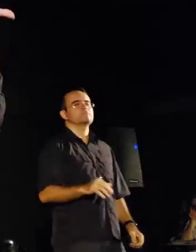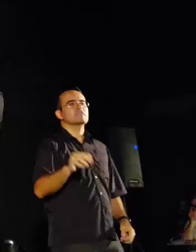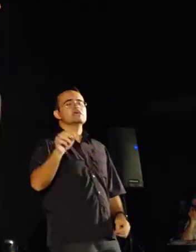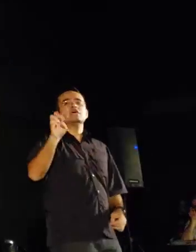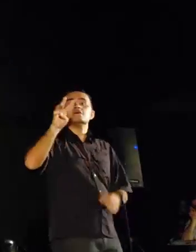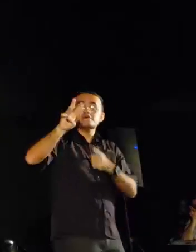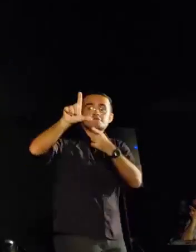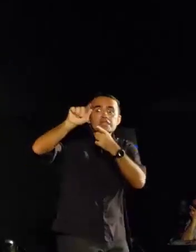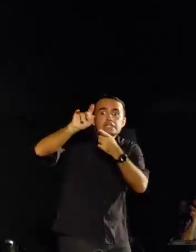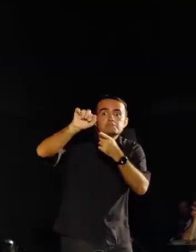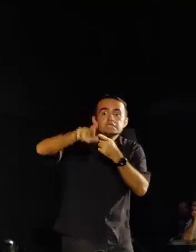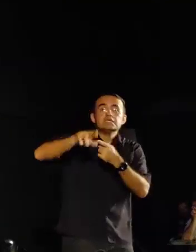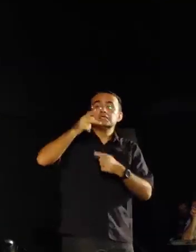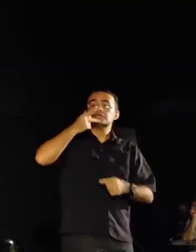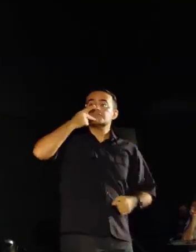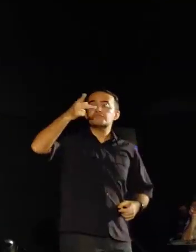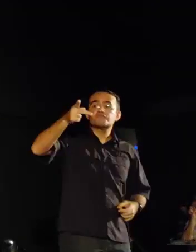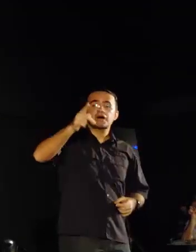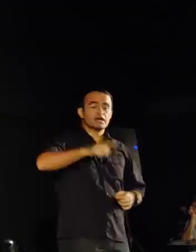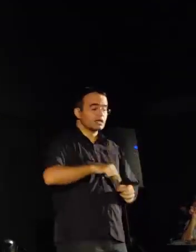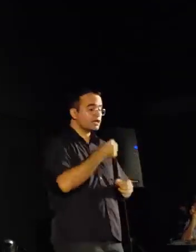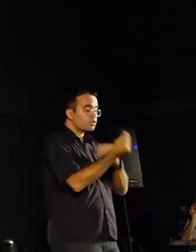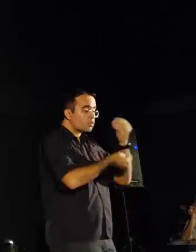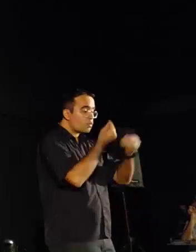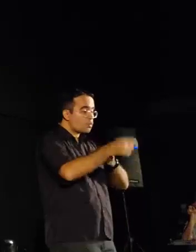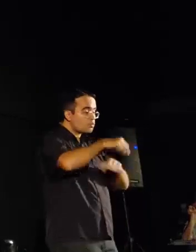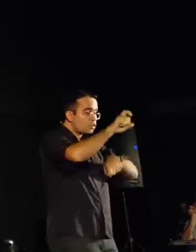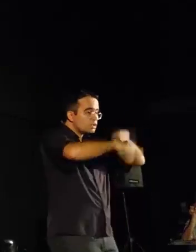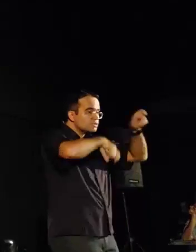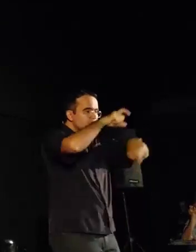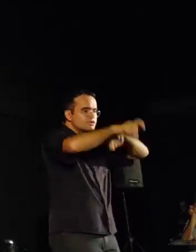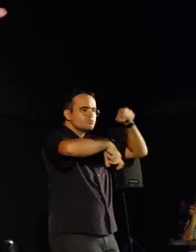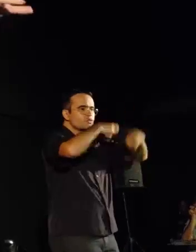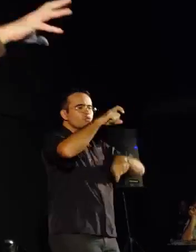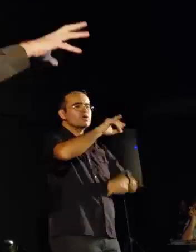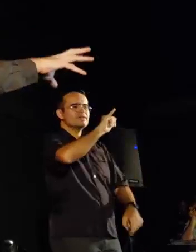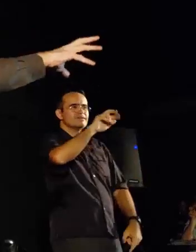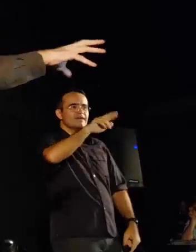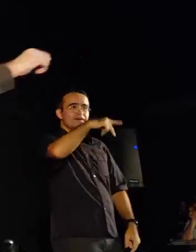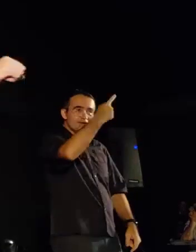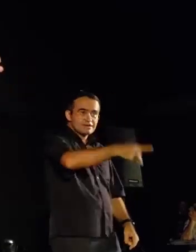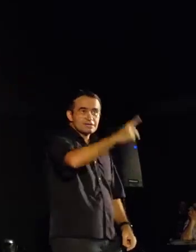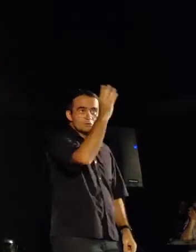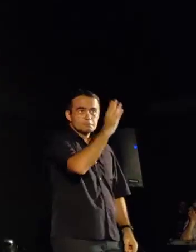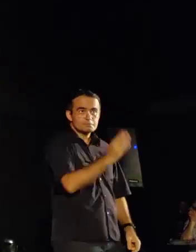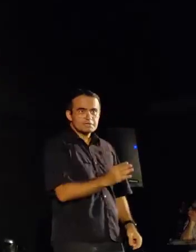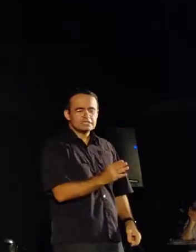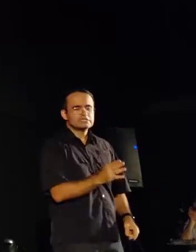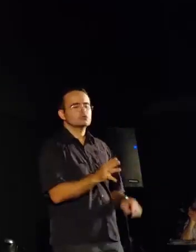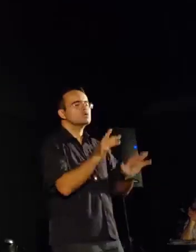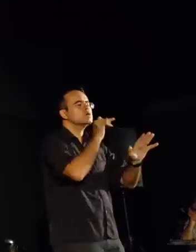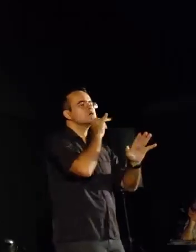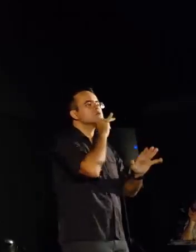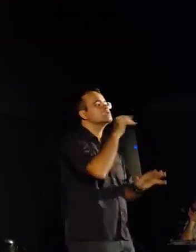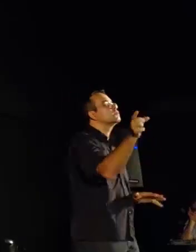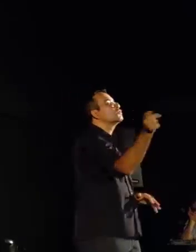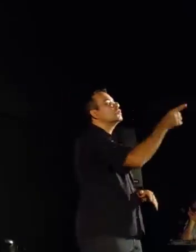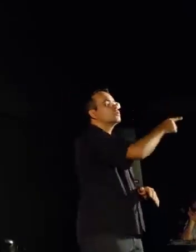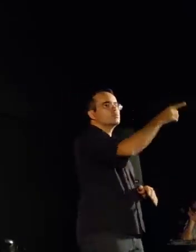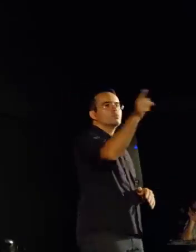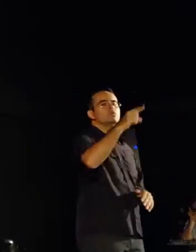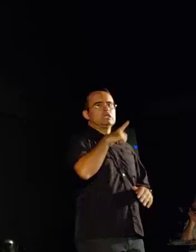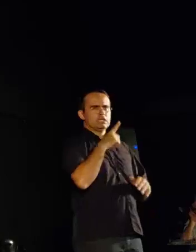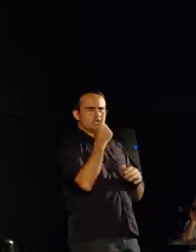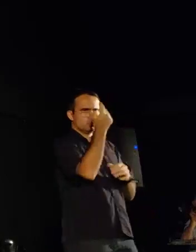te mostrar aqui que é o padrão de tributação desse país. Digamos que você tenha um